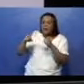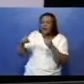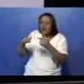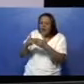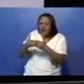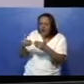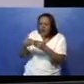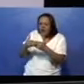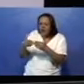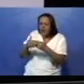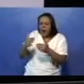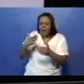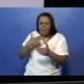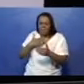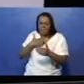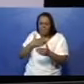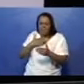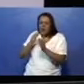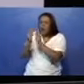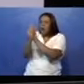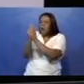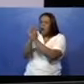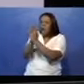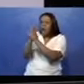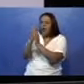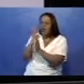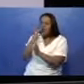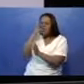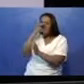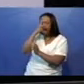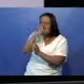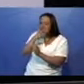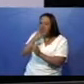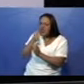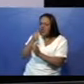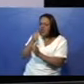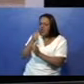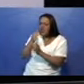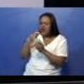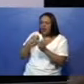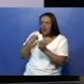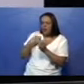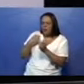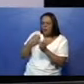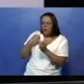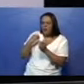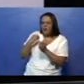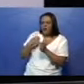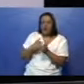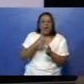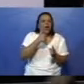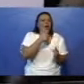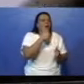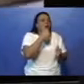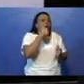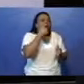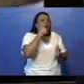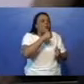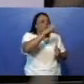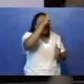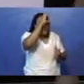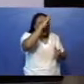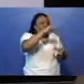preciso chamar a minha bonequinha linda de pano né larga tia nastácia fez para ela o outro exemplo